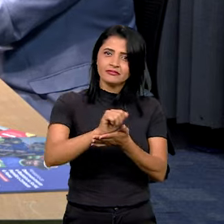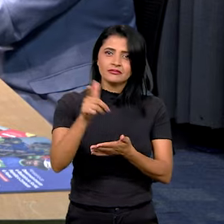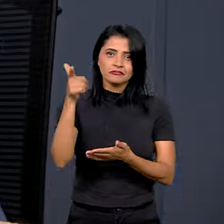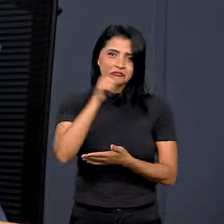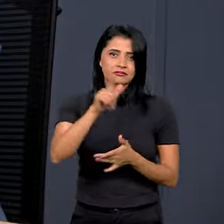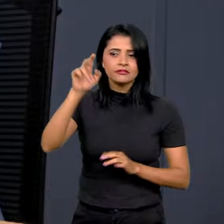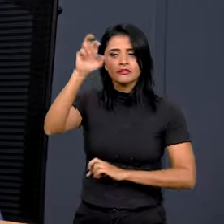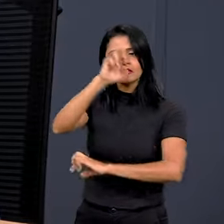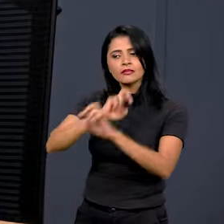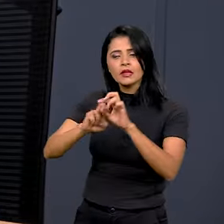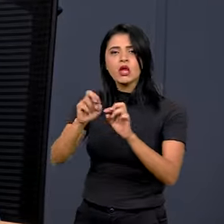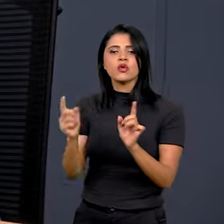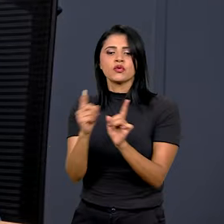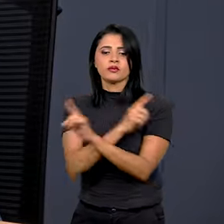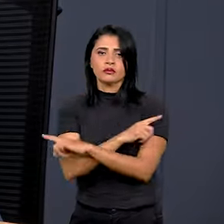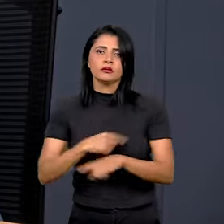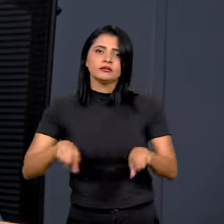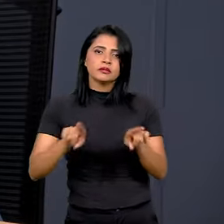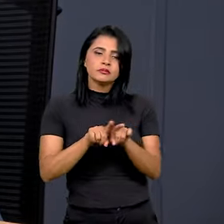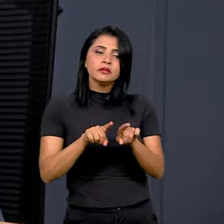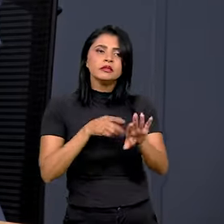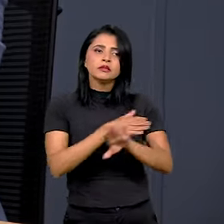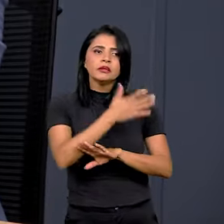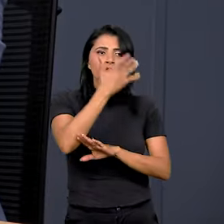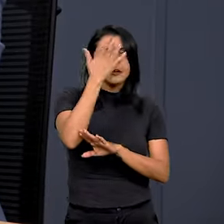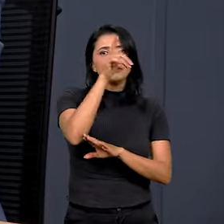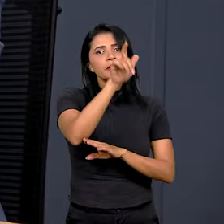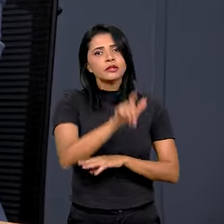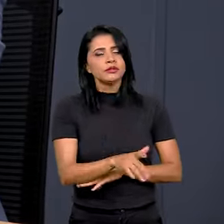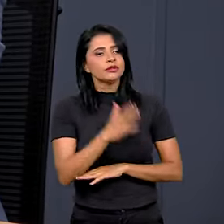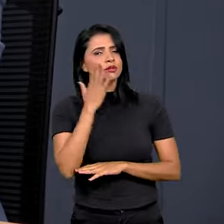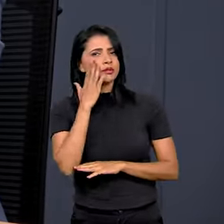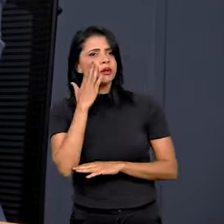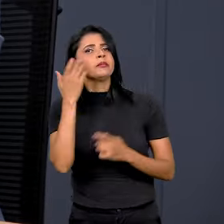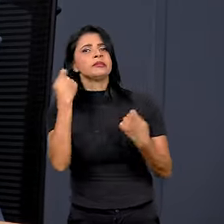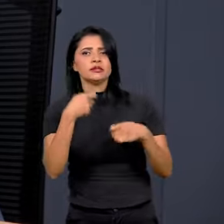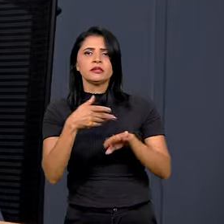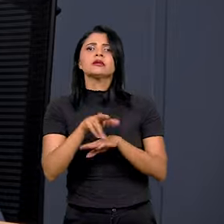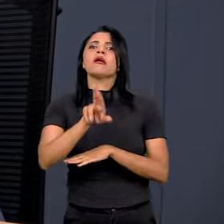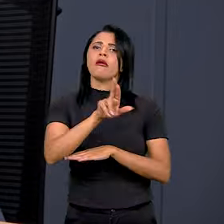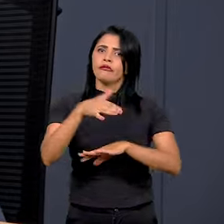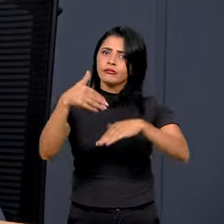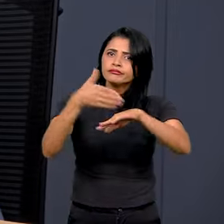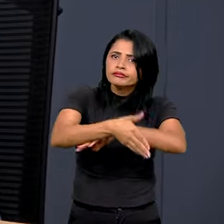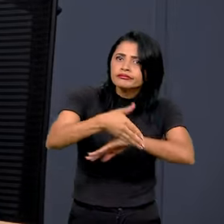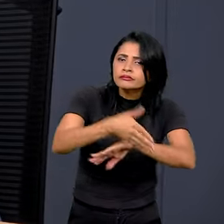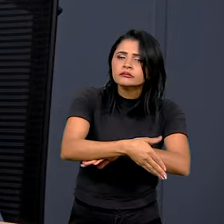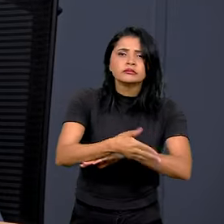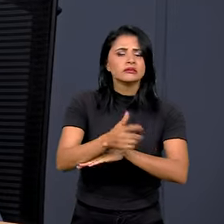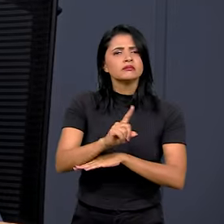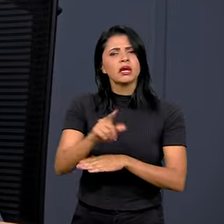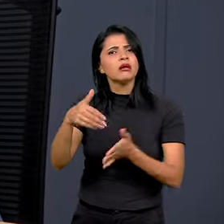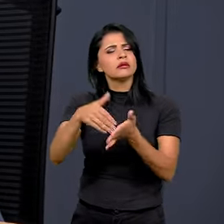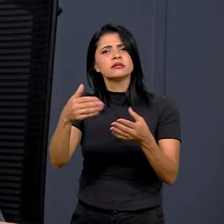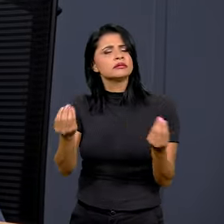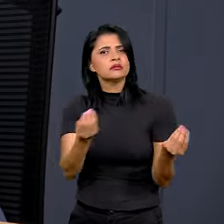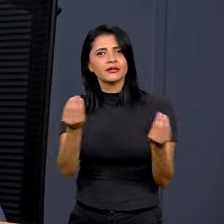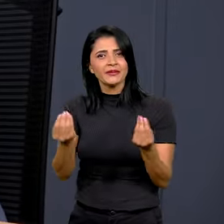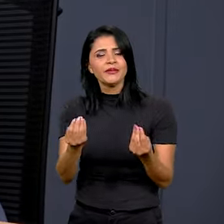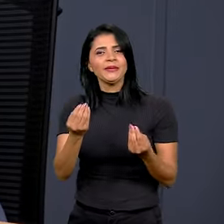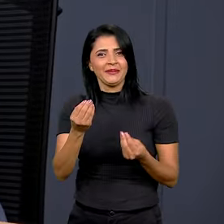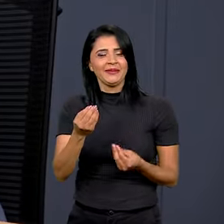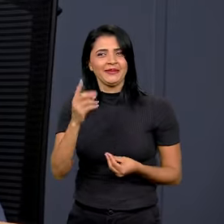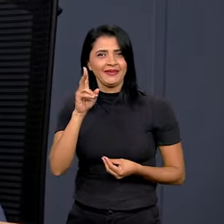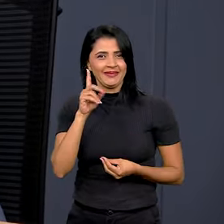consegue monitorar isso e o contrário também a gente consegue ir em pessoas que a gente sabe que tinha que est dentro do programa e não estão né um dos exemplos